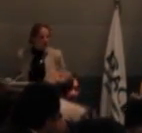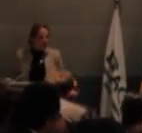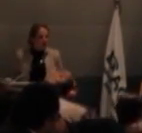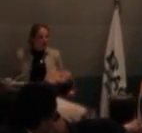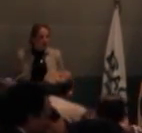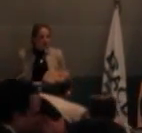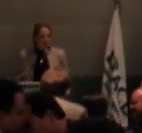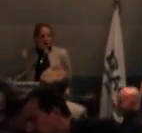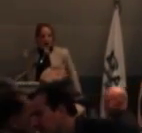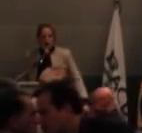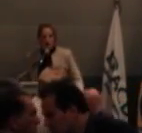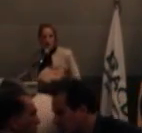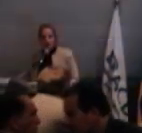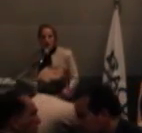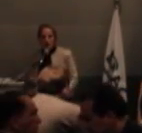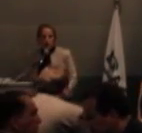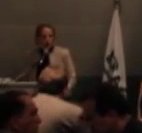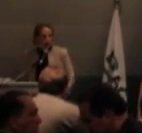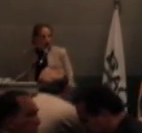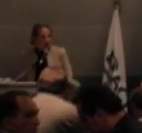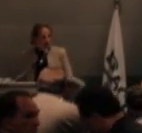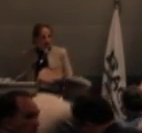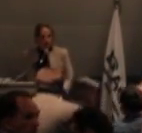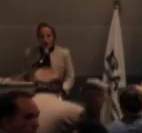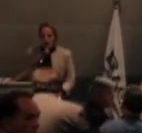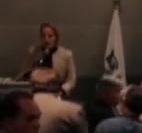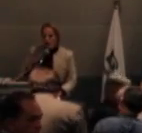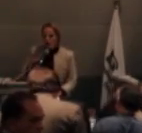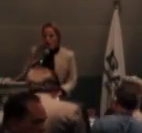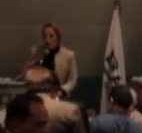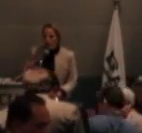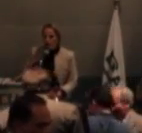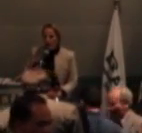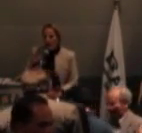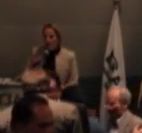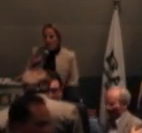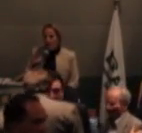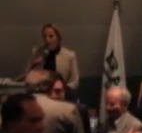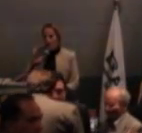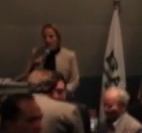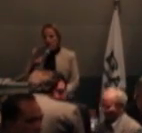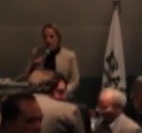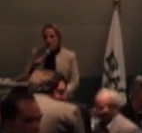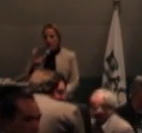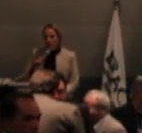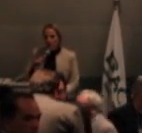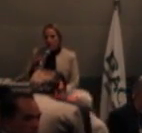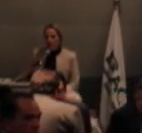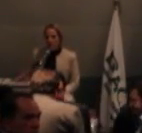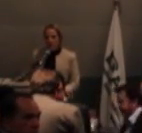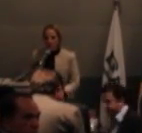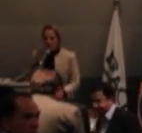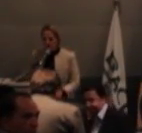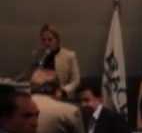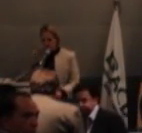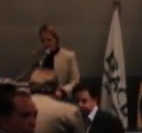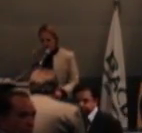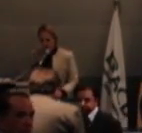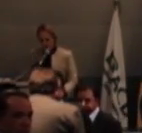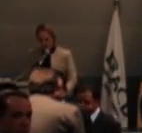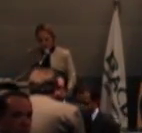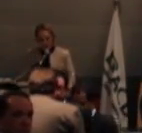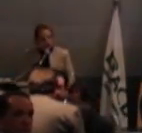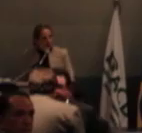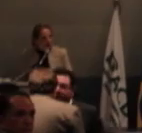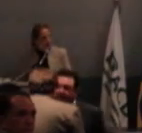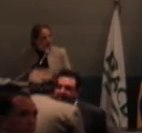Atenção, vamos dar início à segunda parte do debate. Atenção, senhores convidados, senhoras e senhores e assessores.